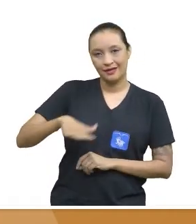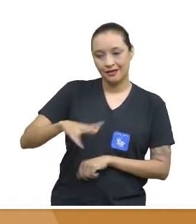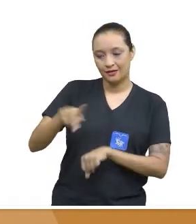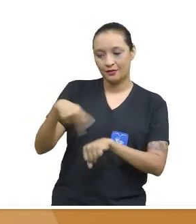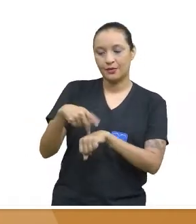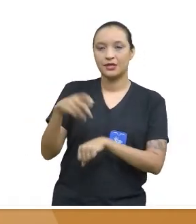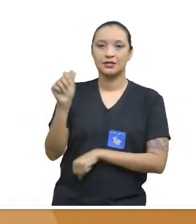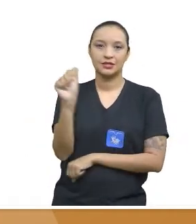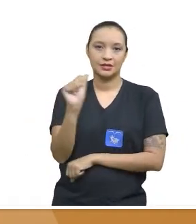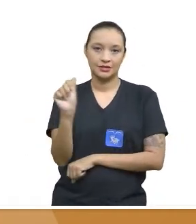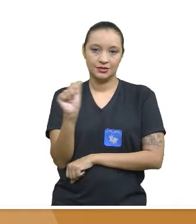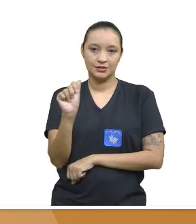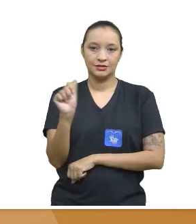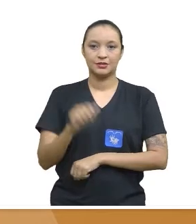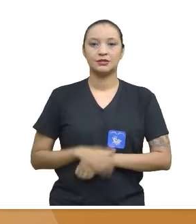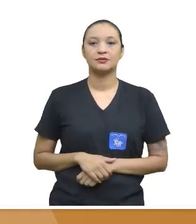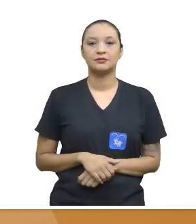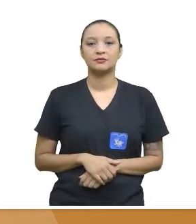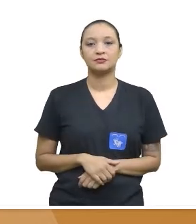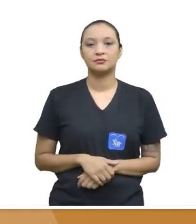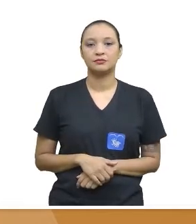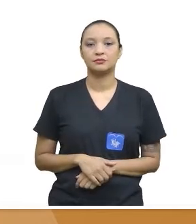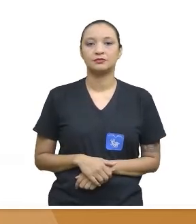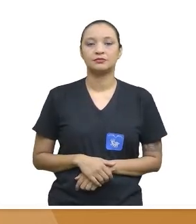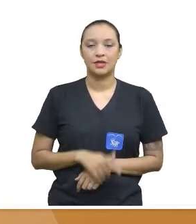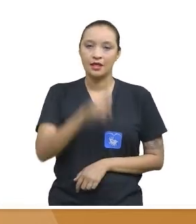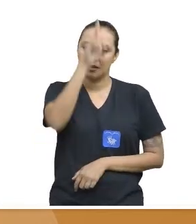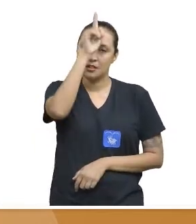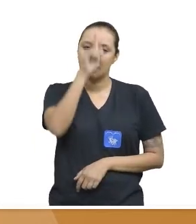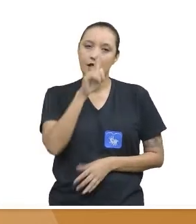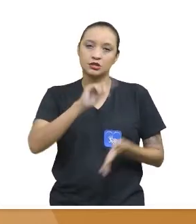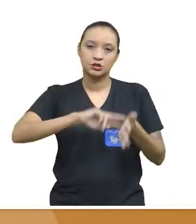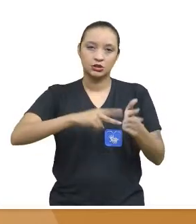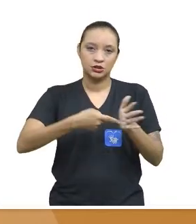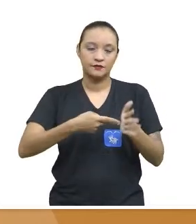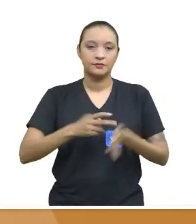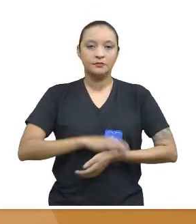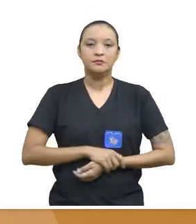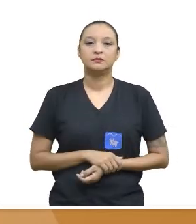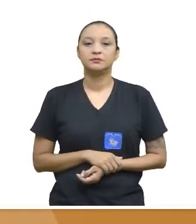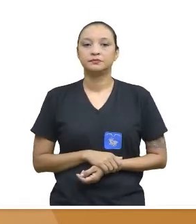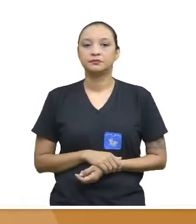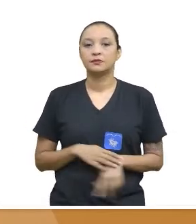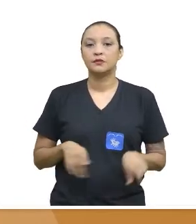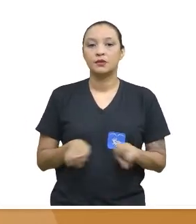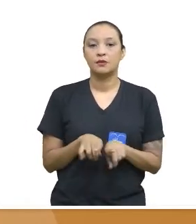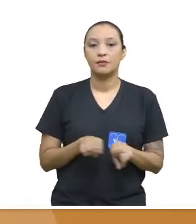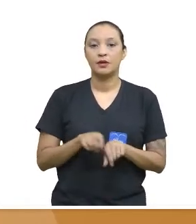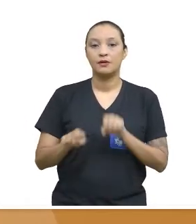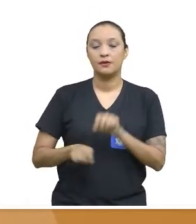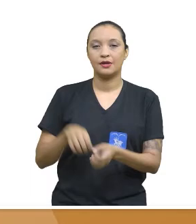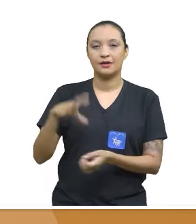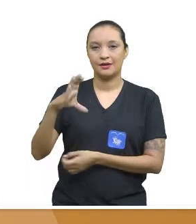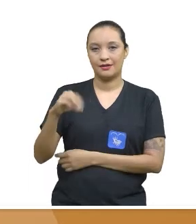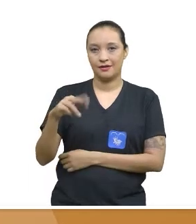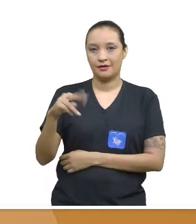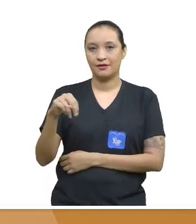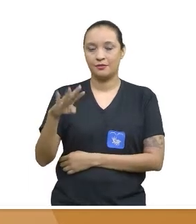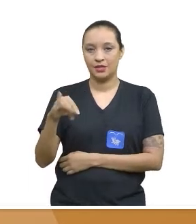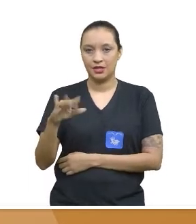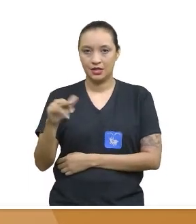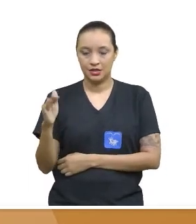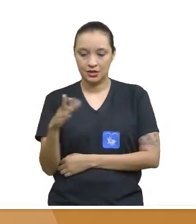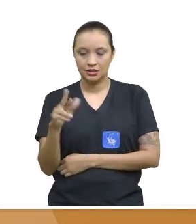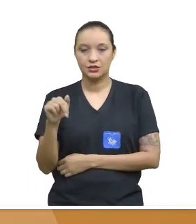tá? Vem de arguento, quer dizer prata, que é em latim. Por sua parte, as capitanias gerais se equivaliam a territórios de Cuba. A